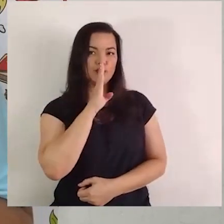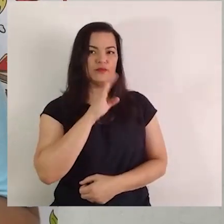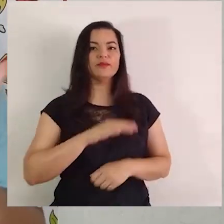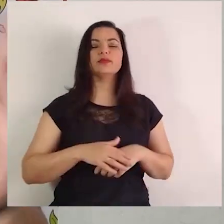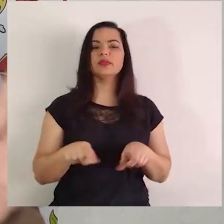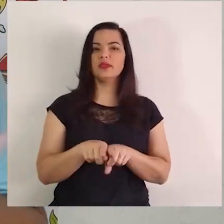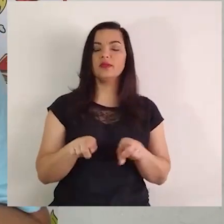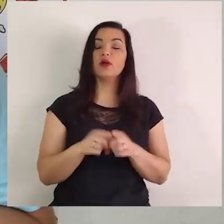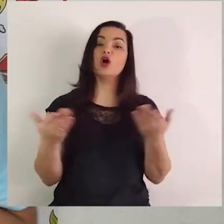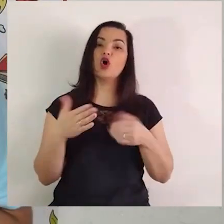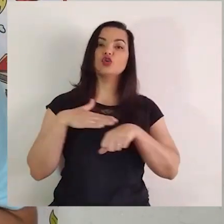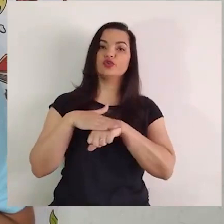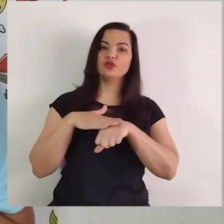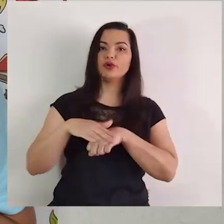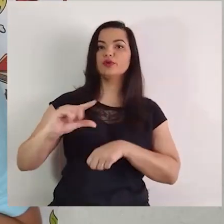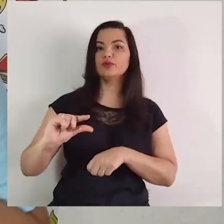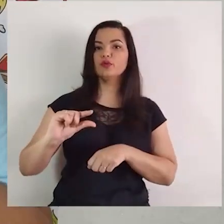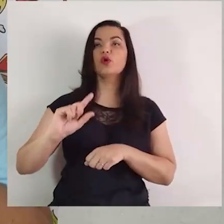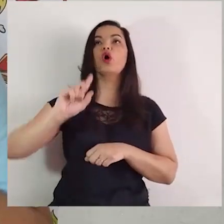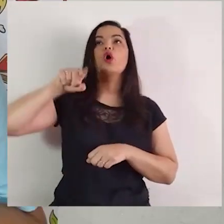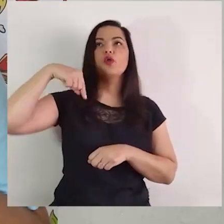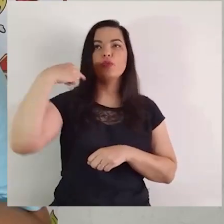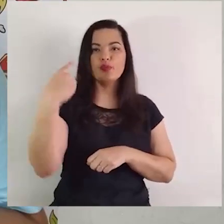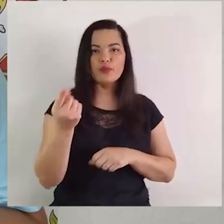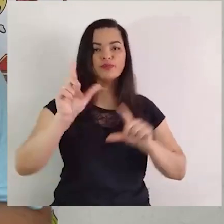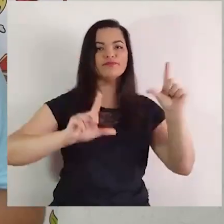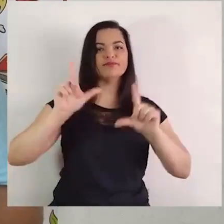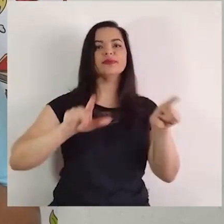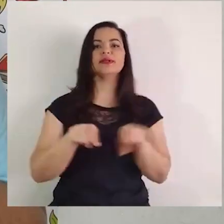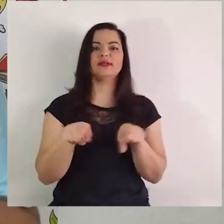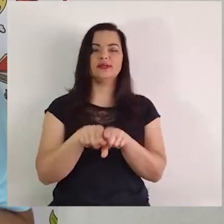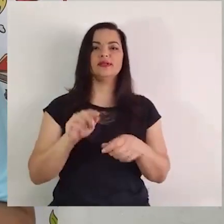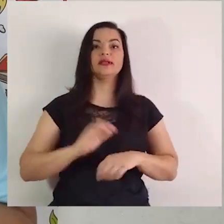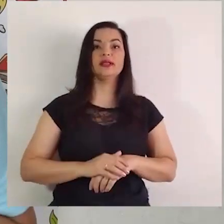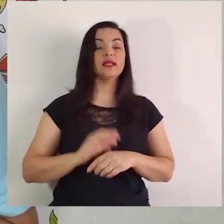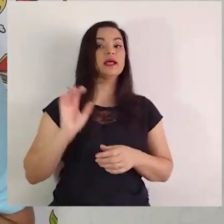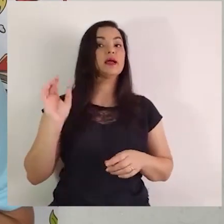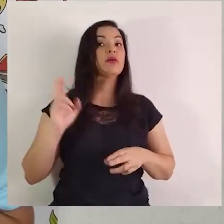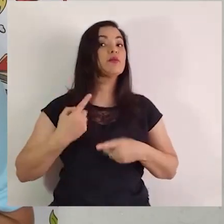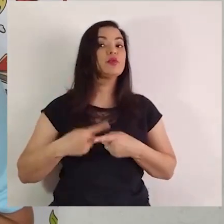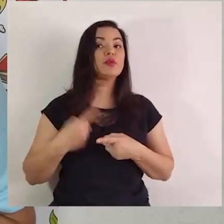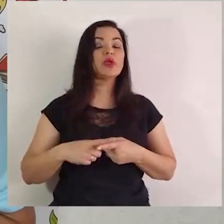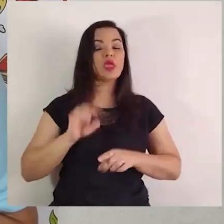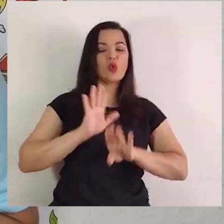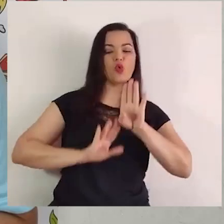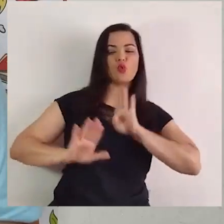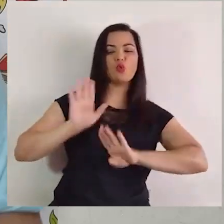ele hoje e no nosso próximo encontro, exatamente pelos cuidados que nós devemos